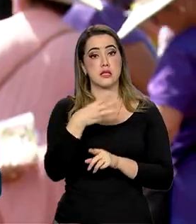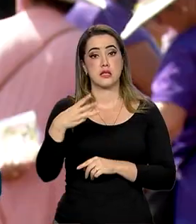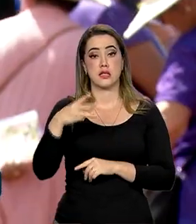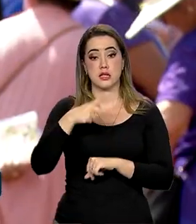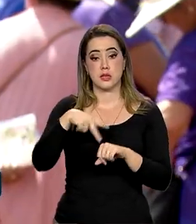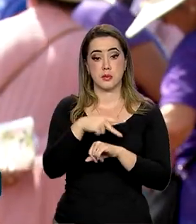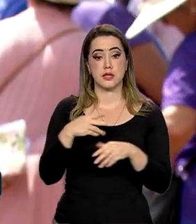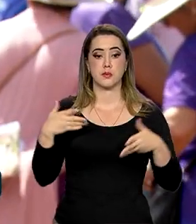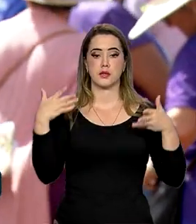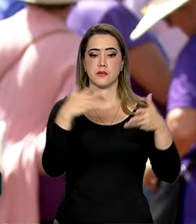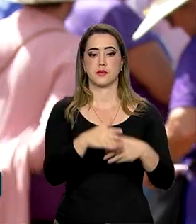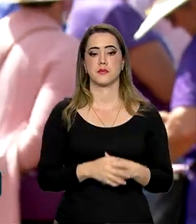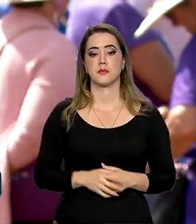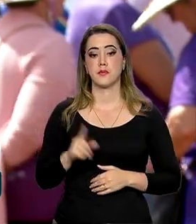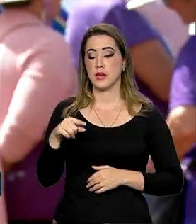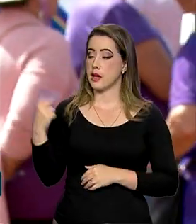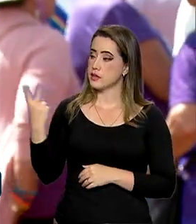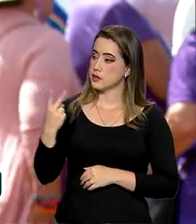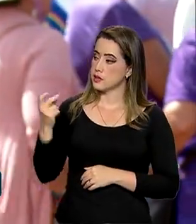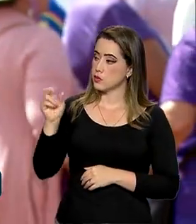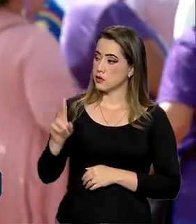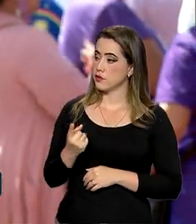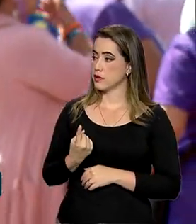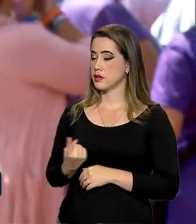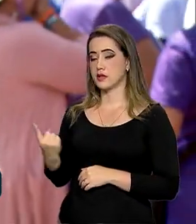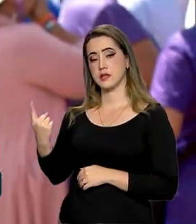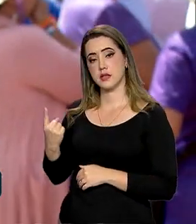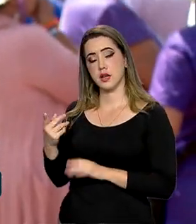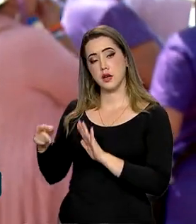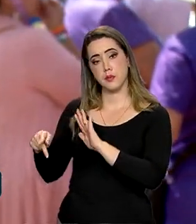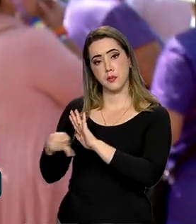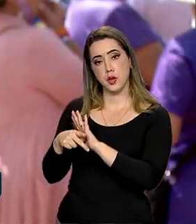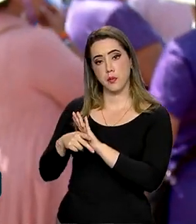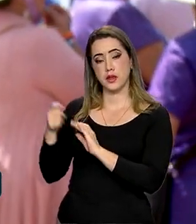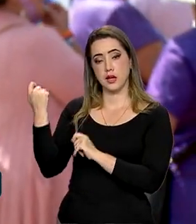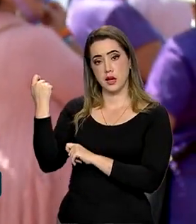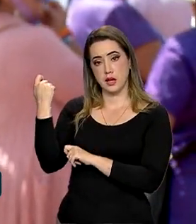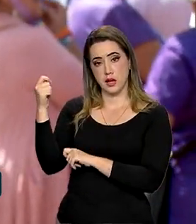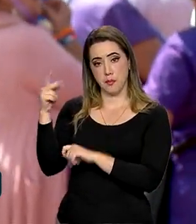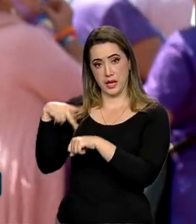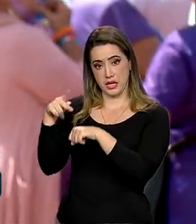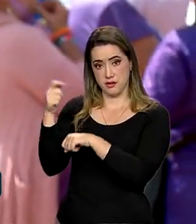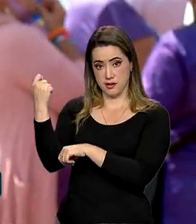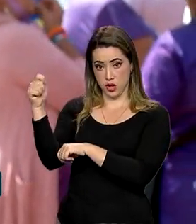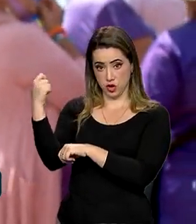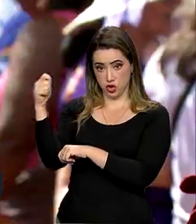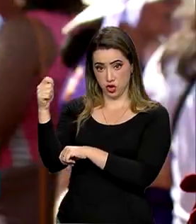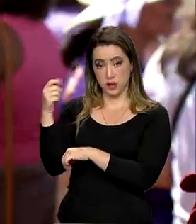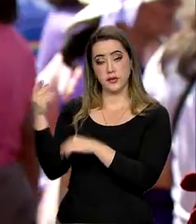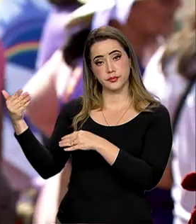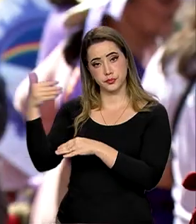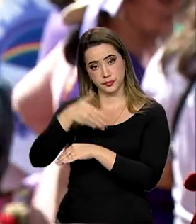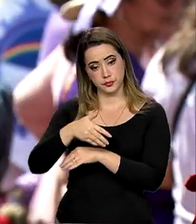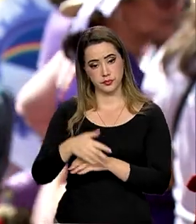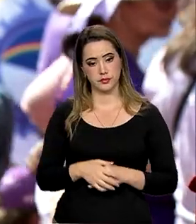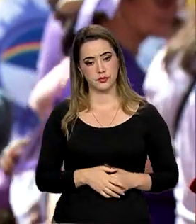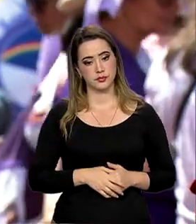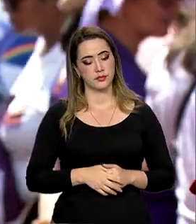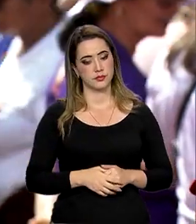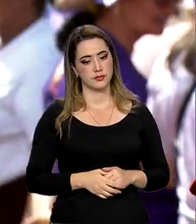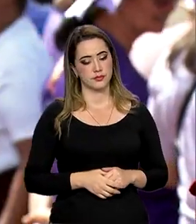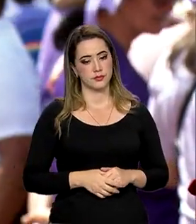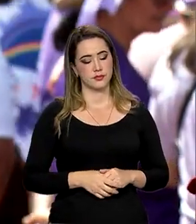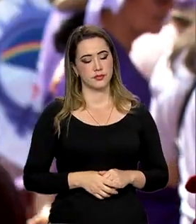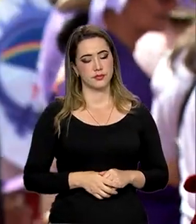países. Essa é a segunda vez que a Marisa, da Federação Agrária Argentina, participa do evento. Para mim, hoje ha